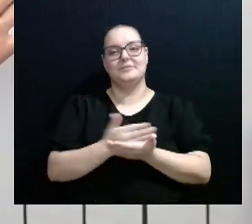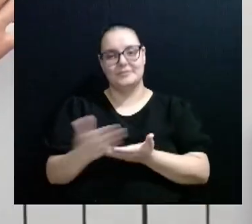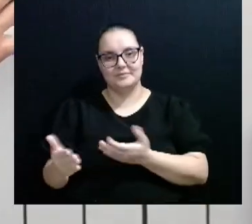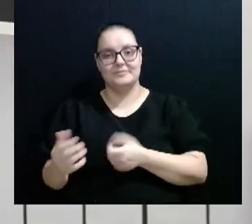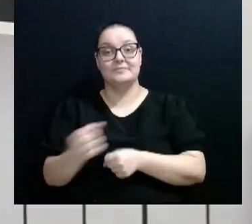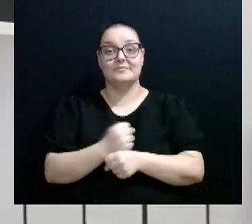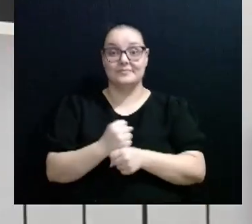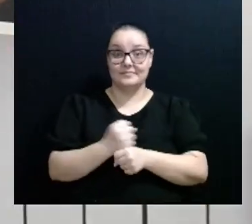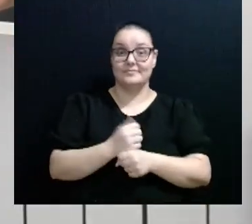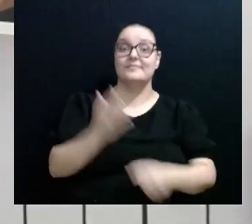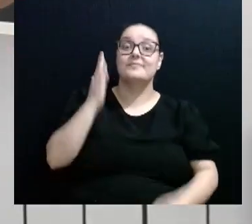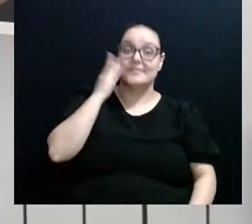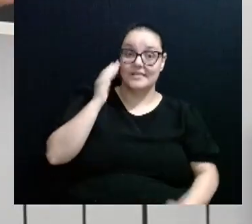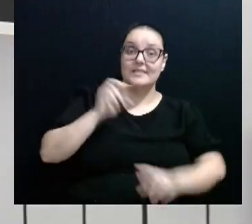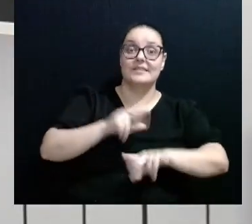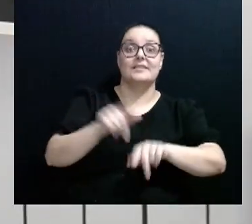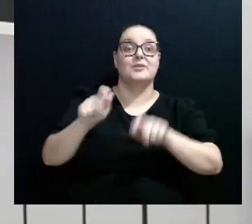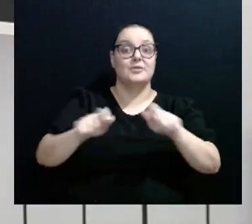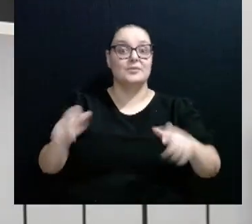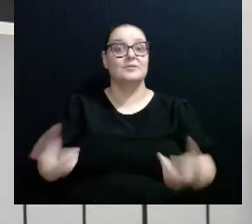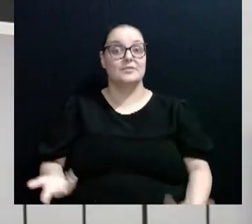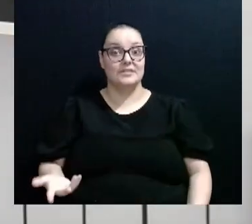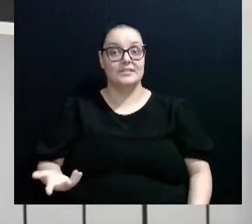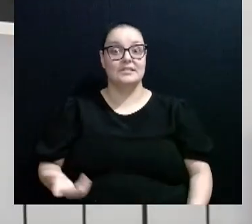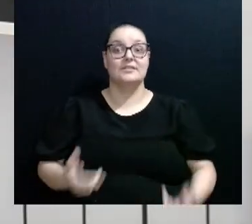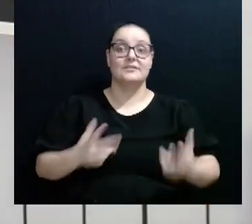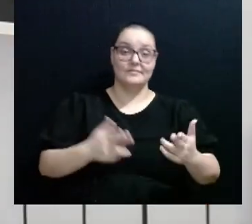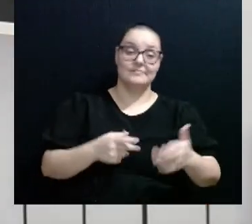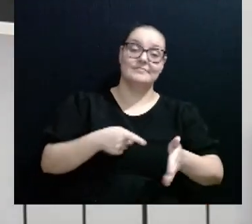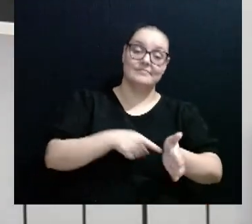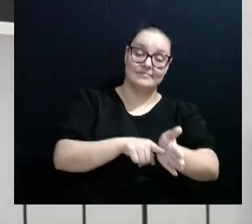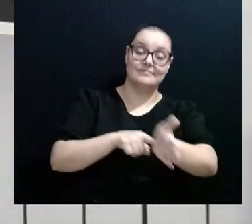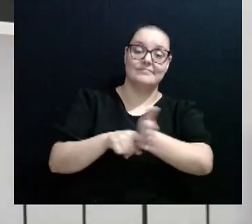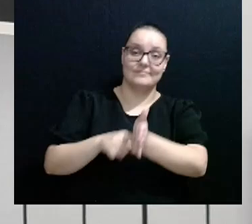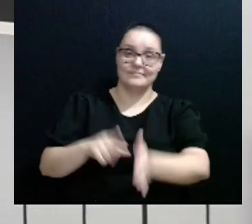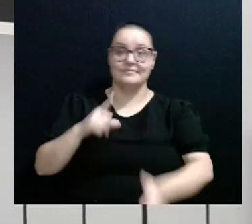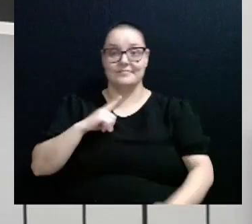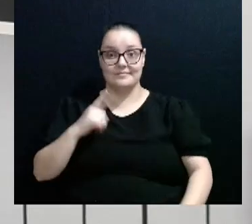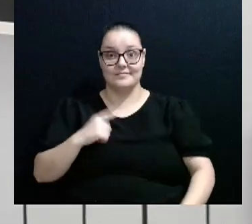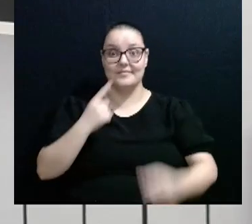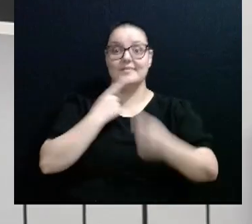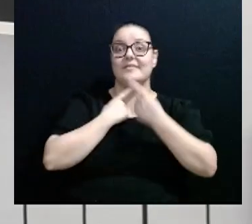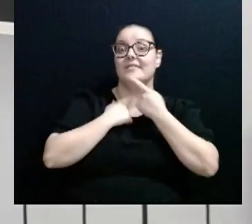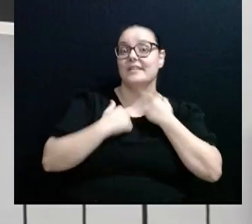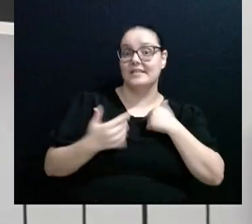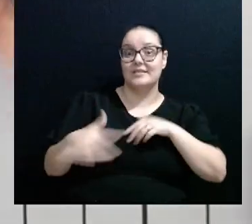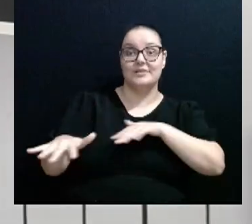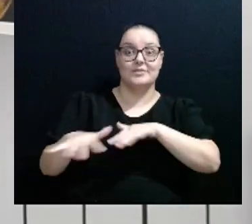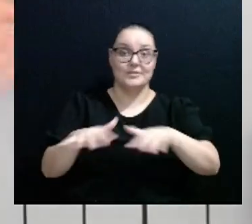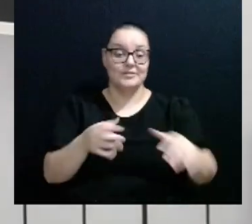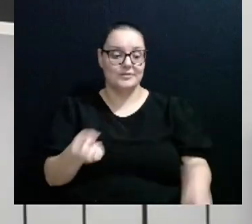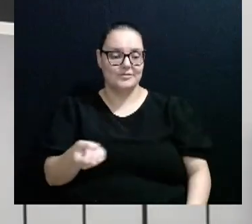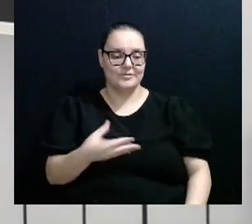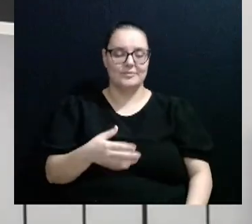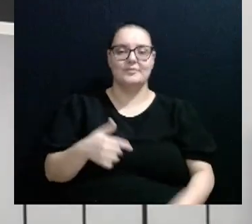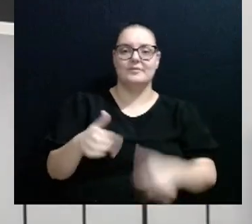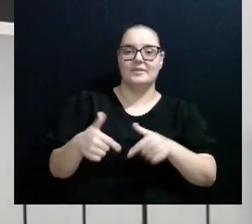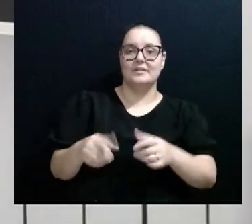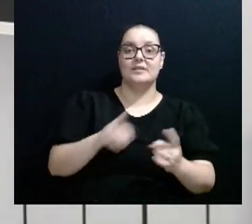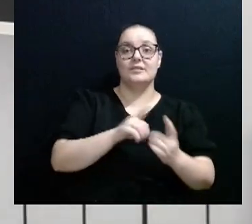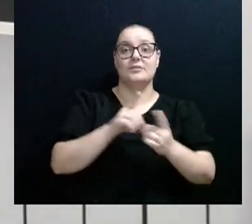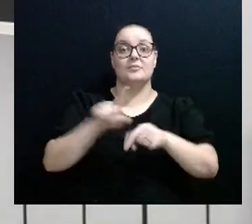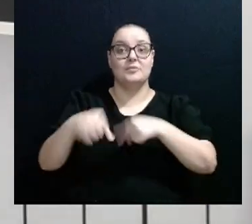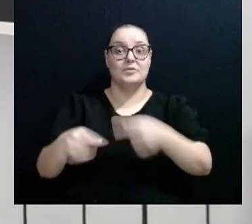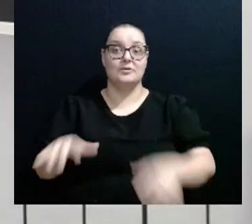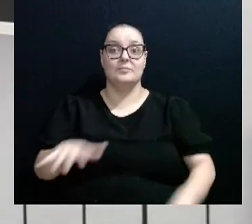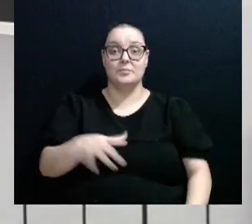muitas pessoas aí, de acordo com essa pesquisa, têm este desejo de um novo emprego e até de uma nova área. Bom, a gente segue aqui com o